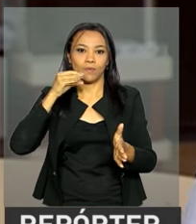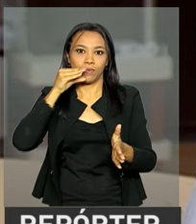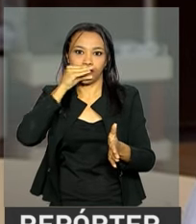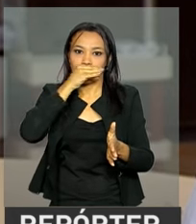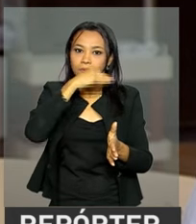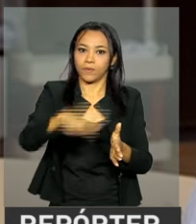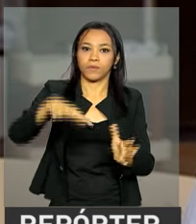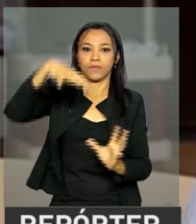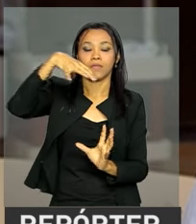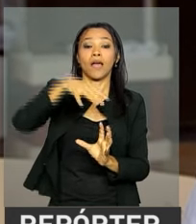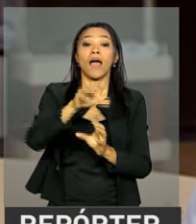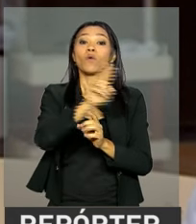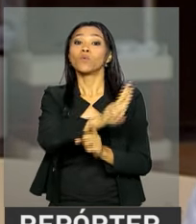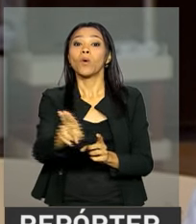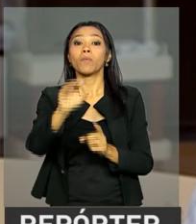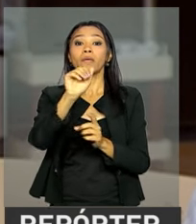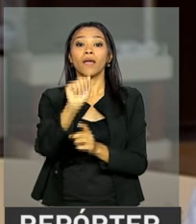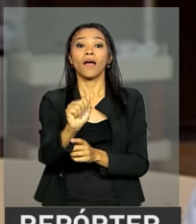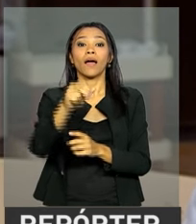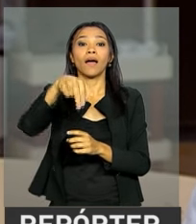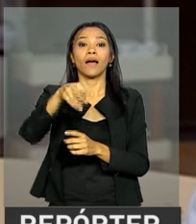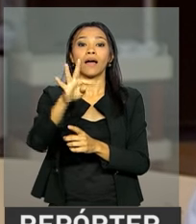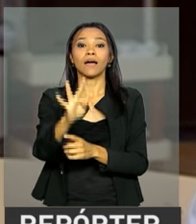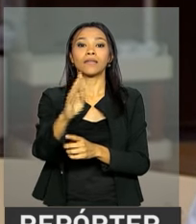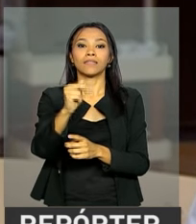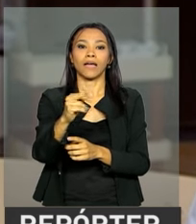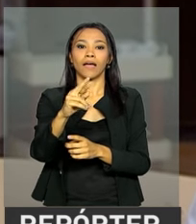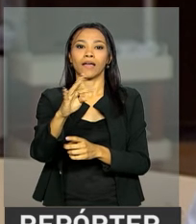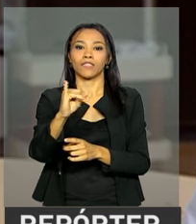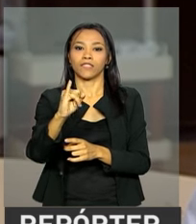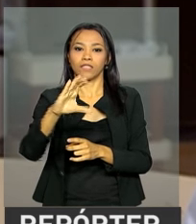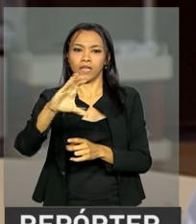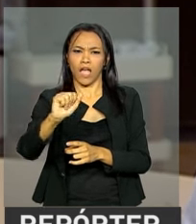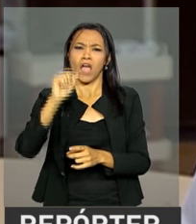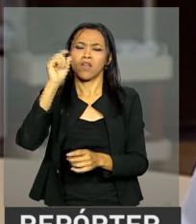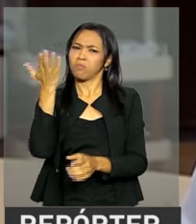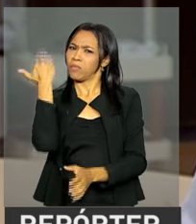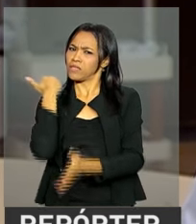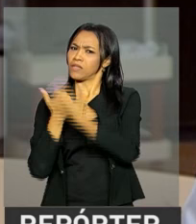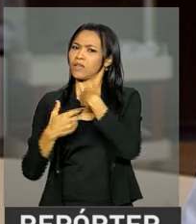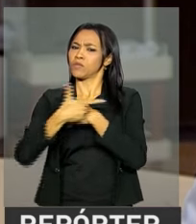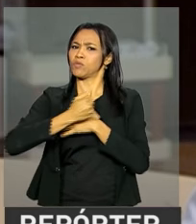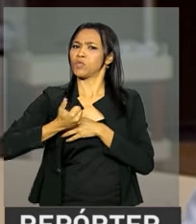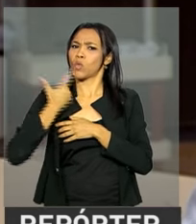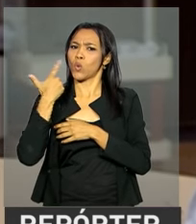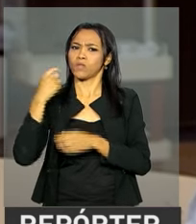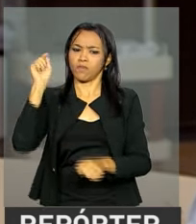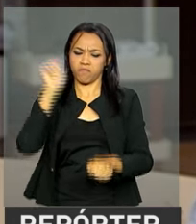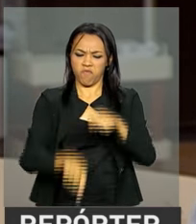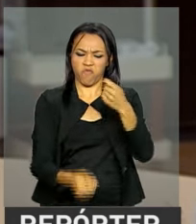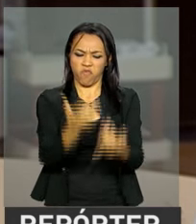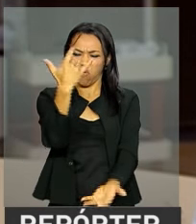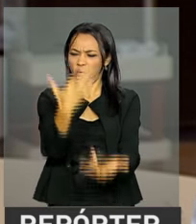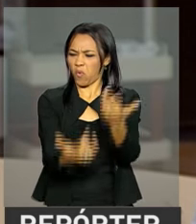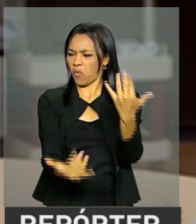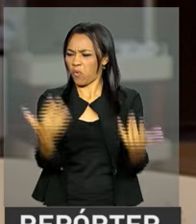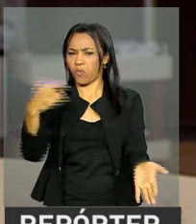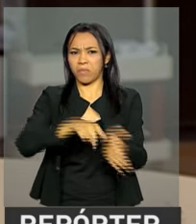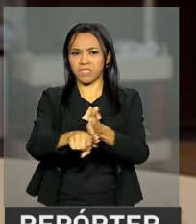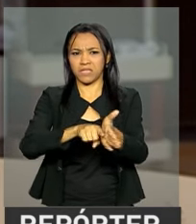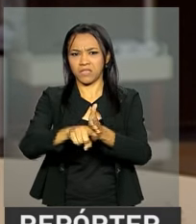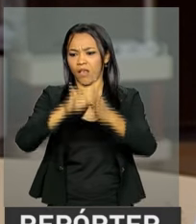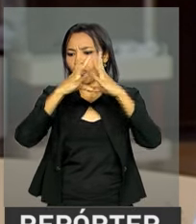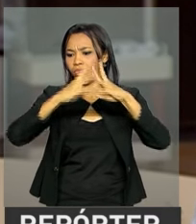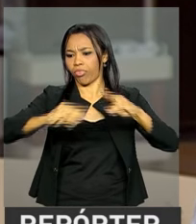estação antártica comandante ferraz foi destruída por um incêndio em fevereiro de 2012 os equipamentos utilizados na